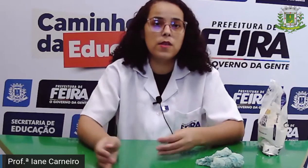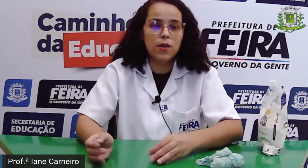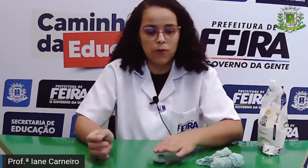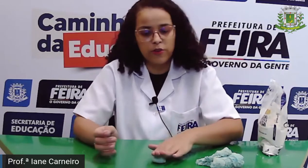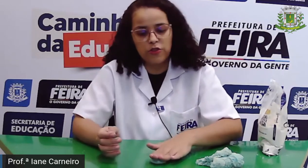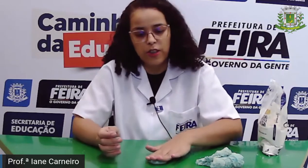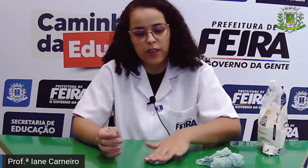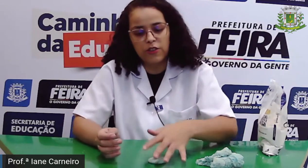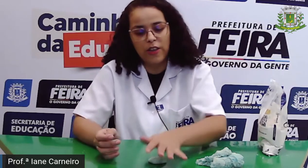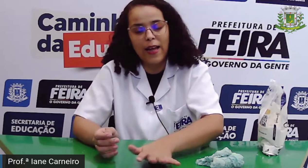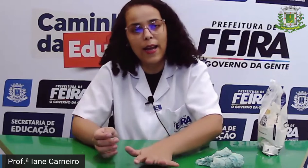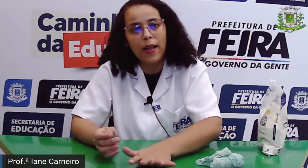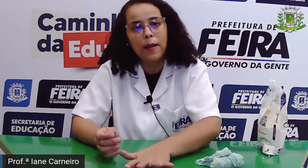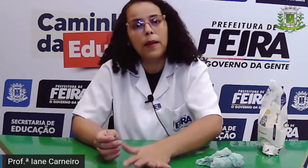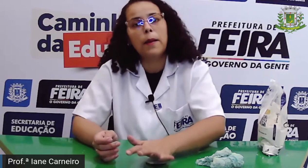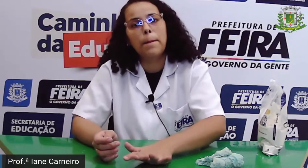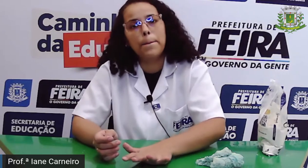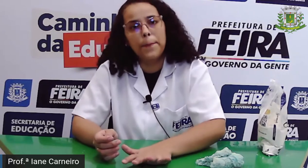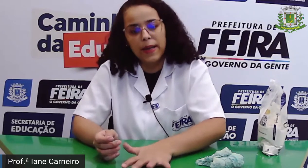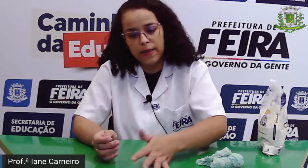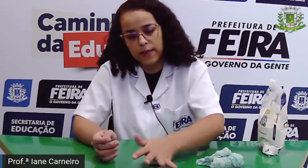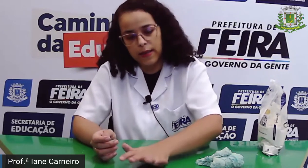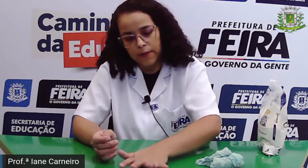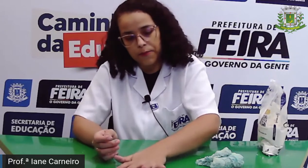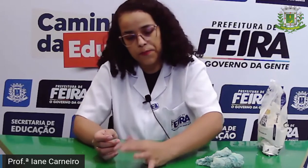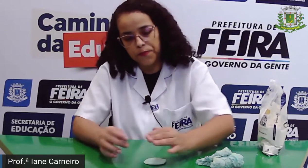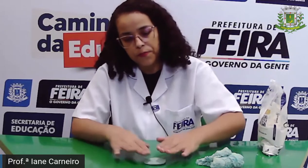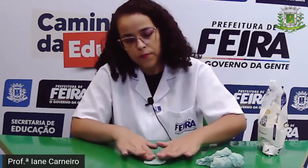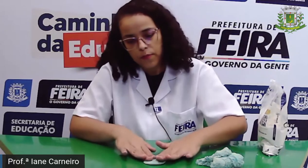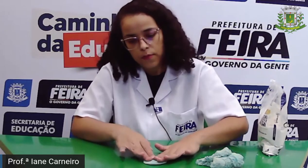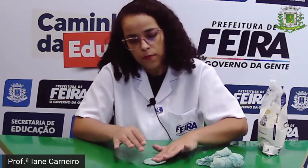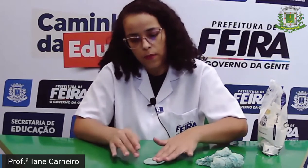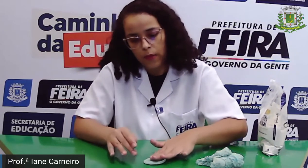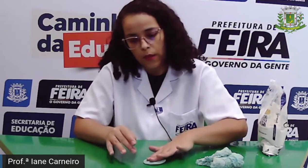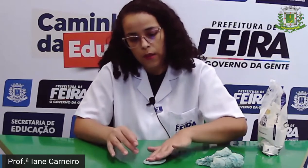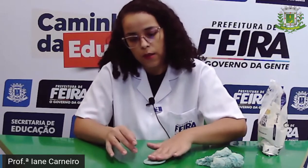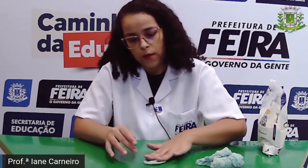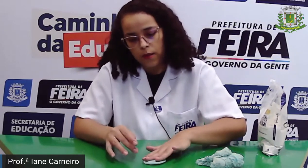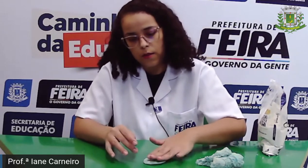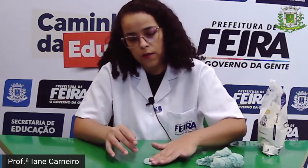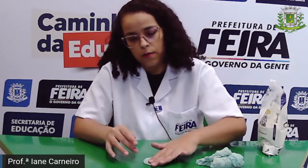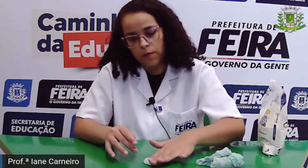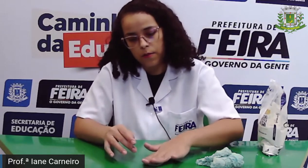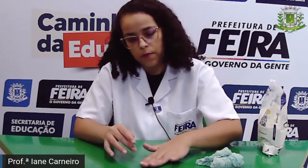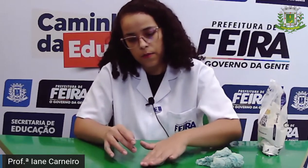transformar no círculo, a gente tem que deixar ela plana.